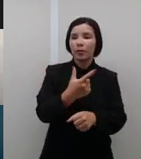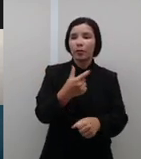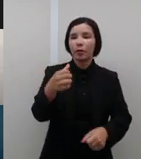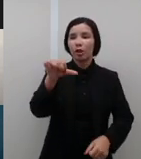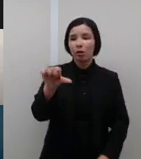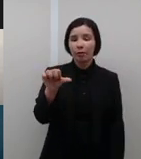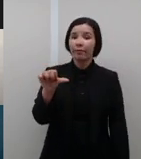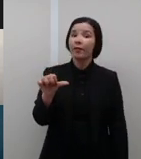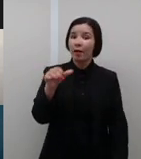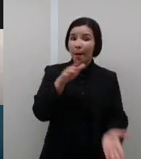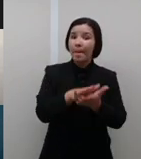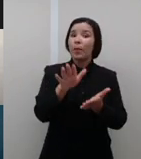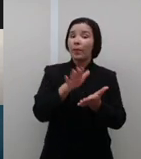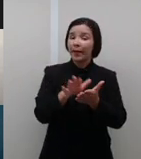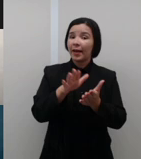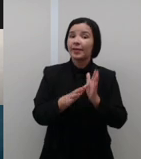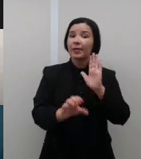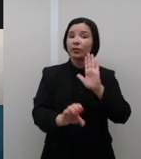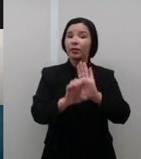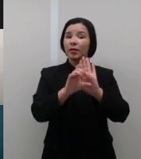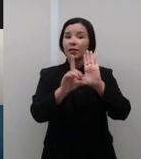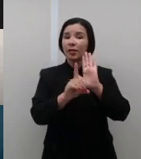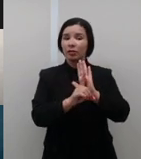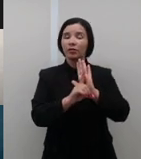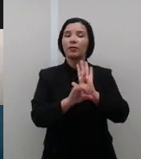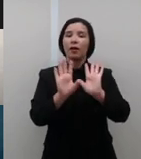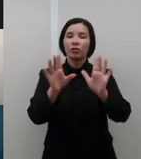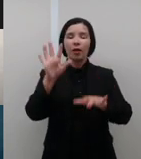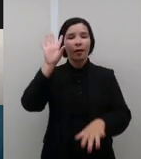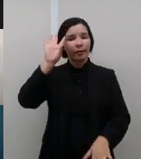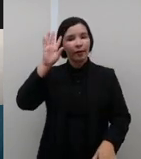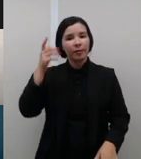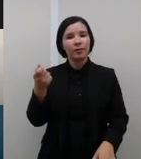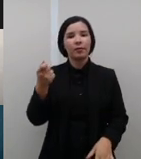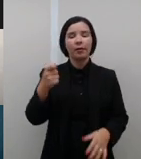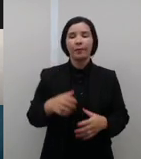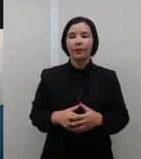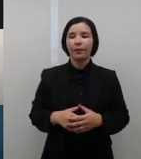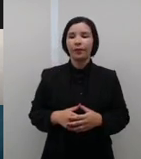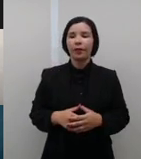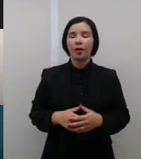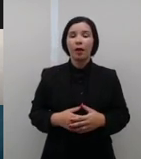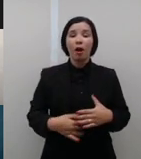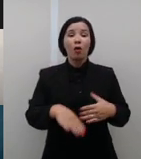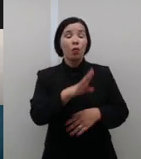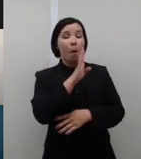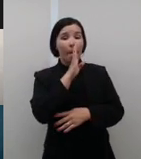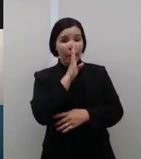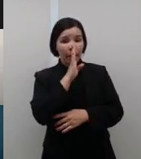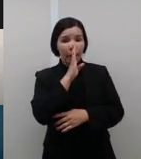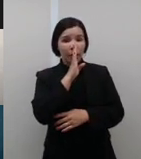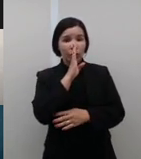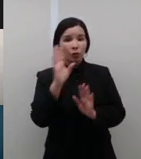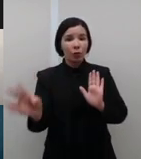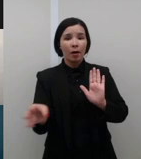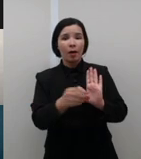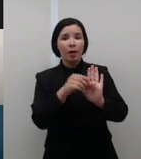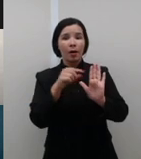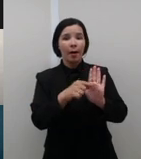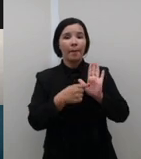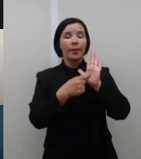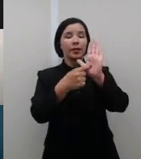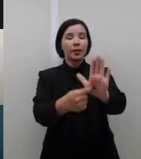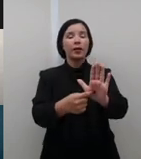edital, conforme esclareceu a decisão recorrida. Foi omisso quanto ao prazo para aquisição dos demais títulos. A comissão